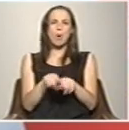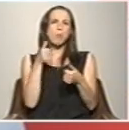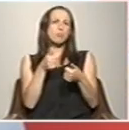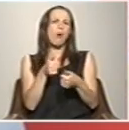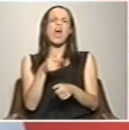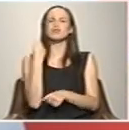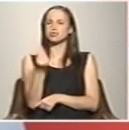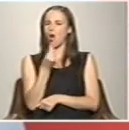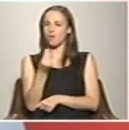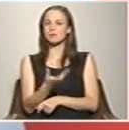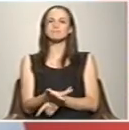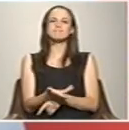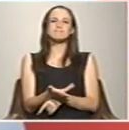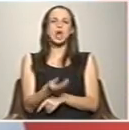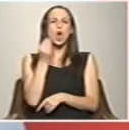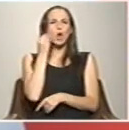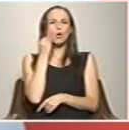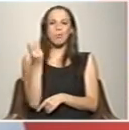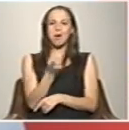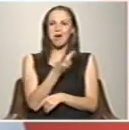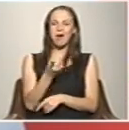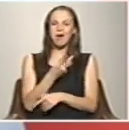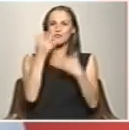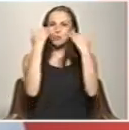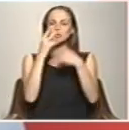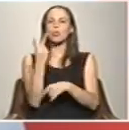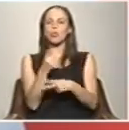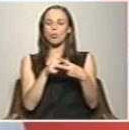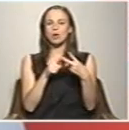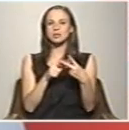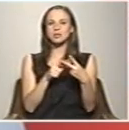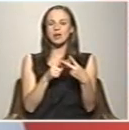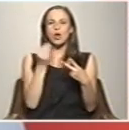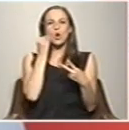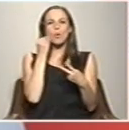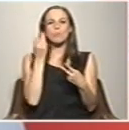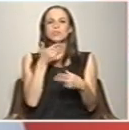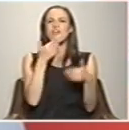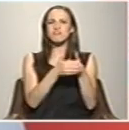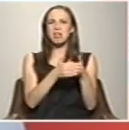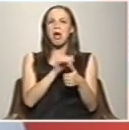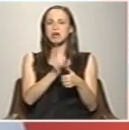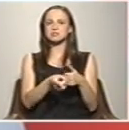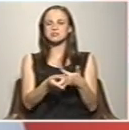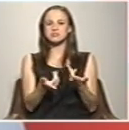Como é que nós conciliamos estes dois tipos de mensagem e encontramos aqui um consenso? Quando é que a velhice ou o